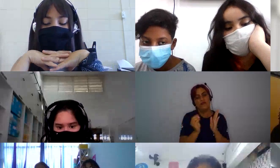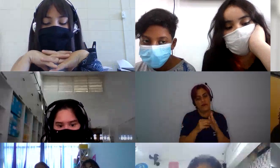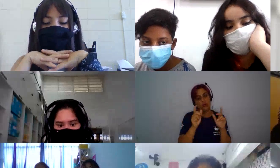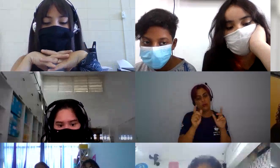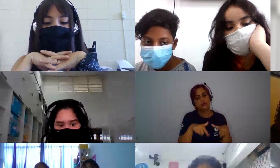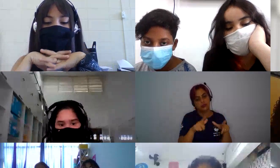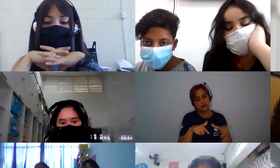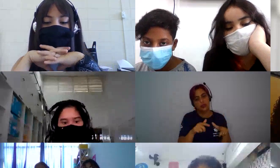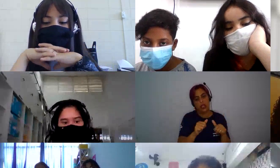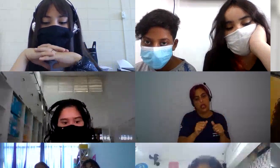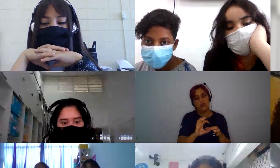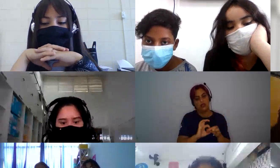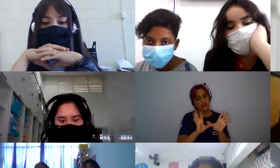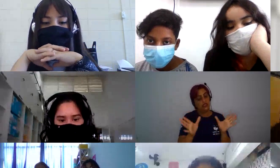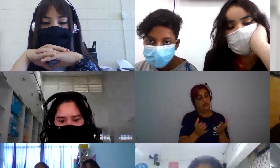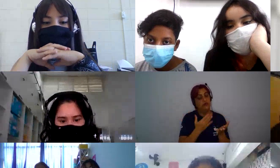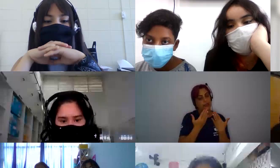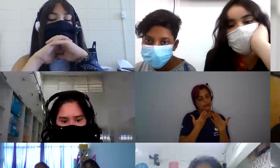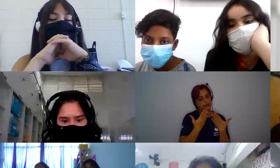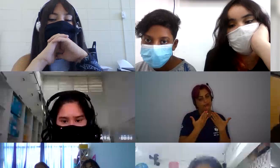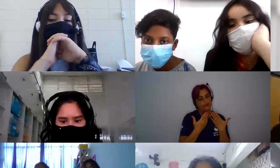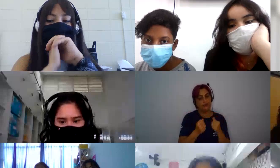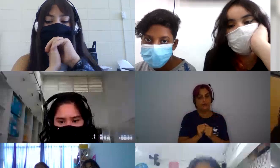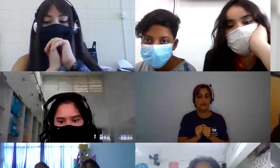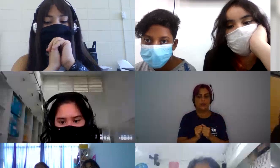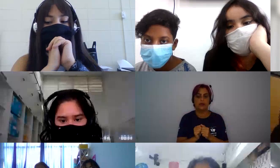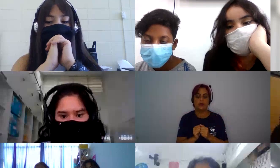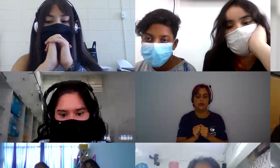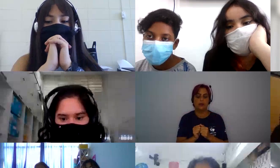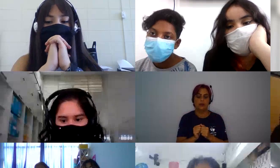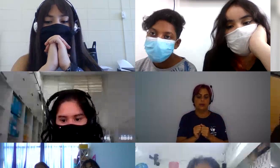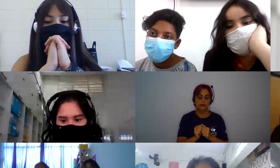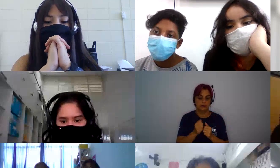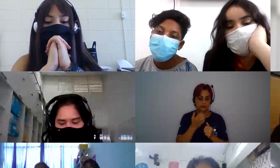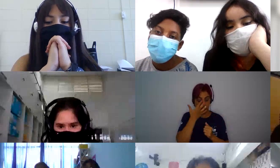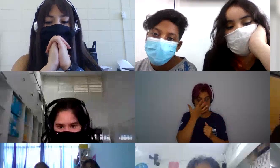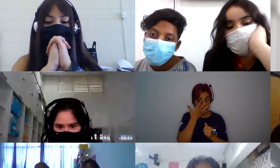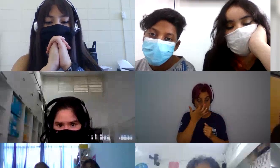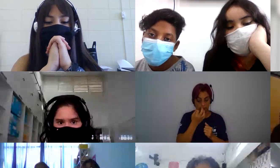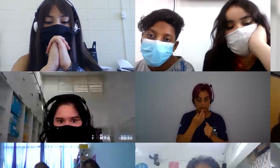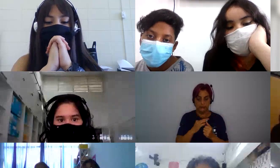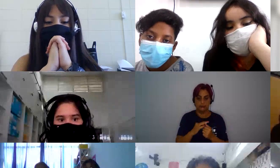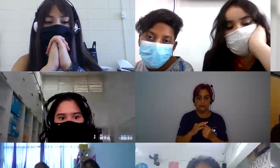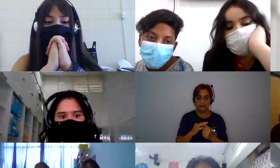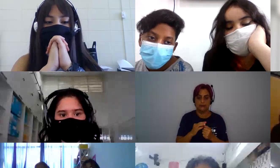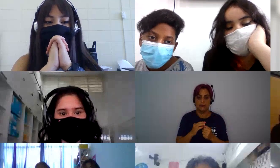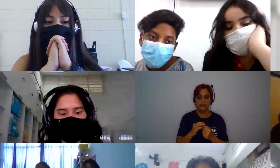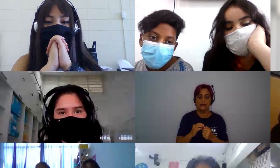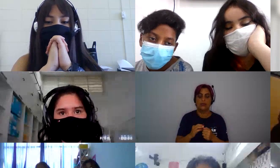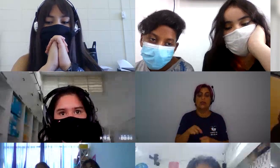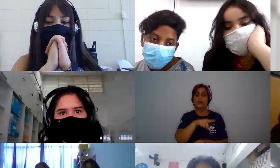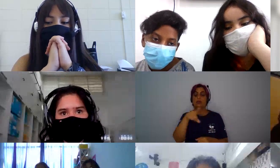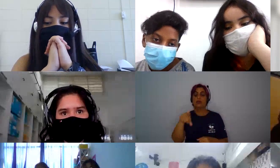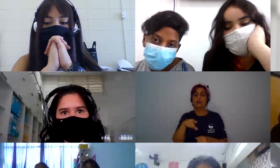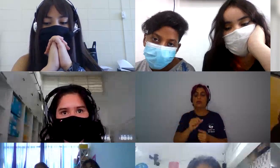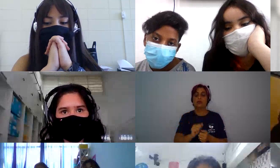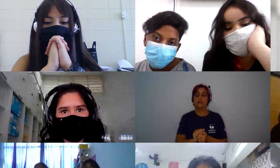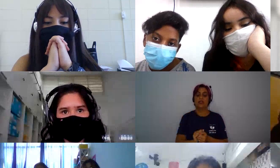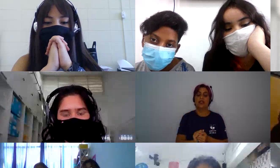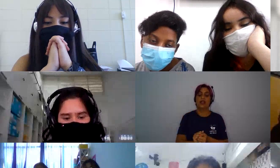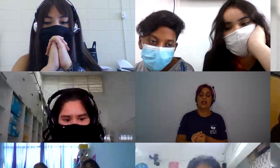Que lugar poderia ser esse, Júlia? No mundo ideal. Se você fosse a nova presidenta da República, você vai